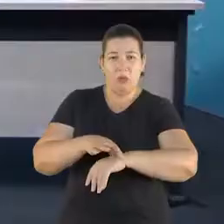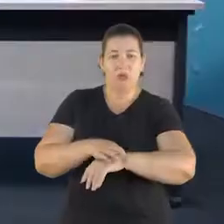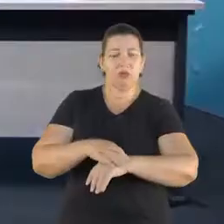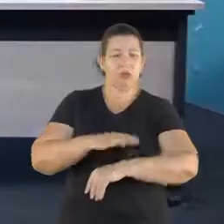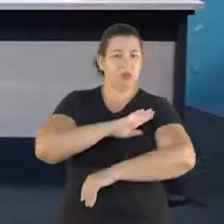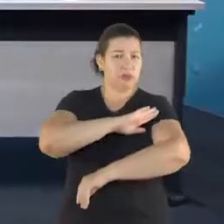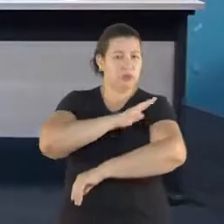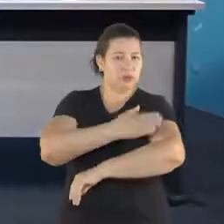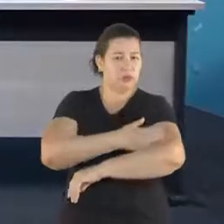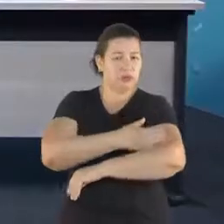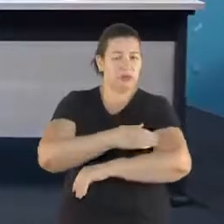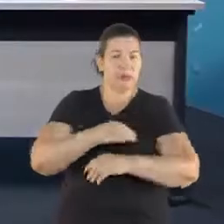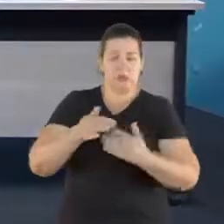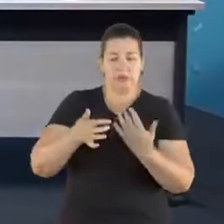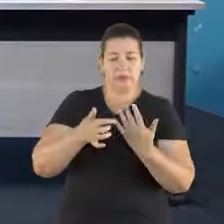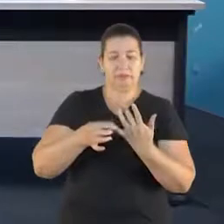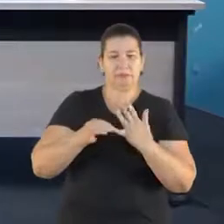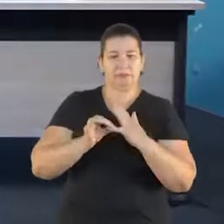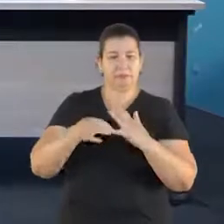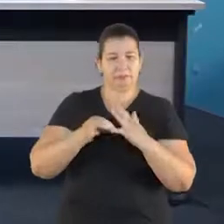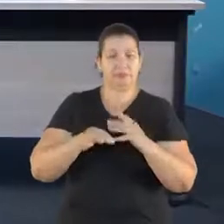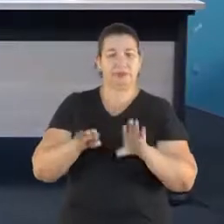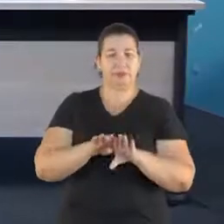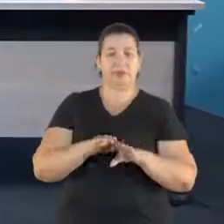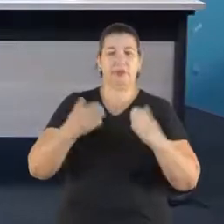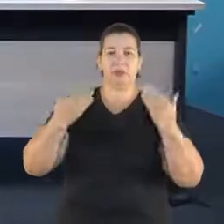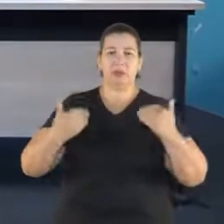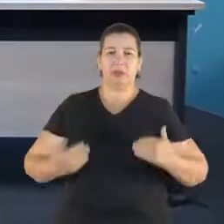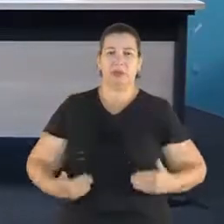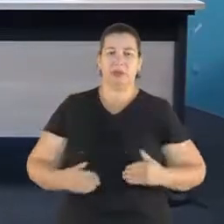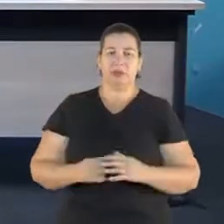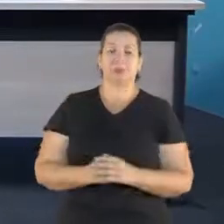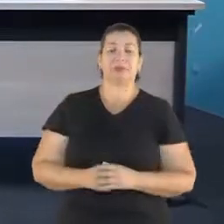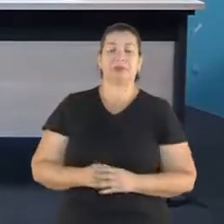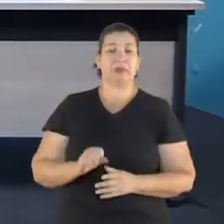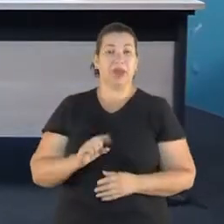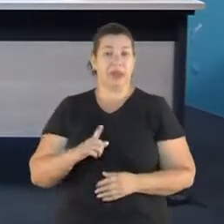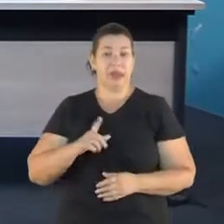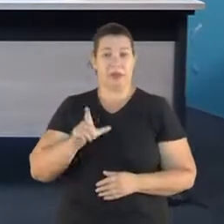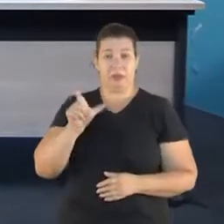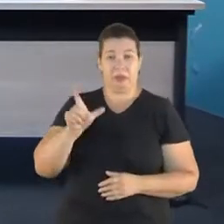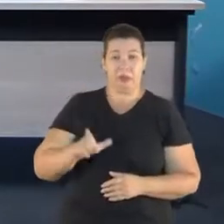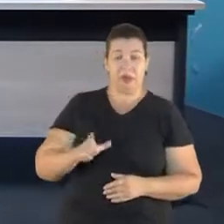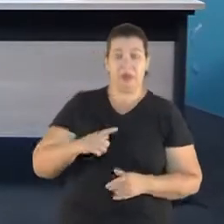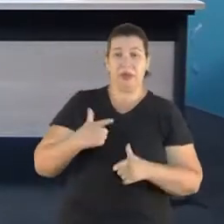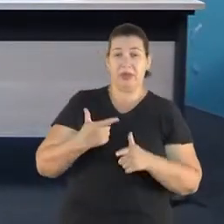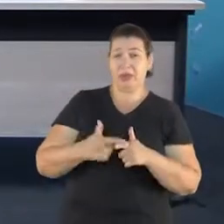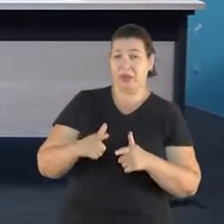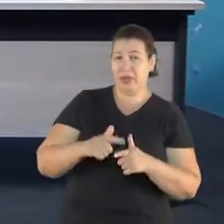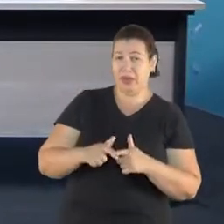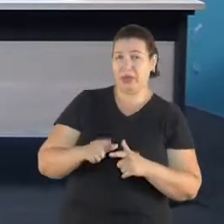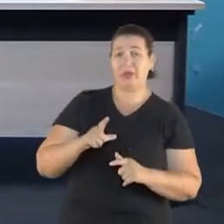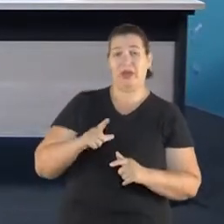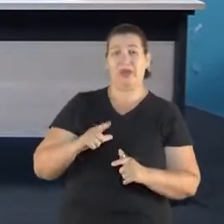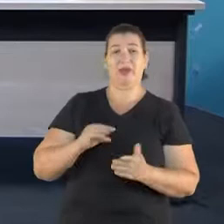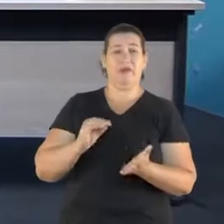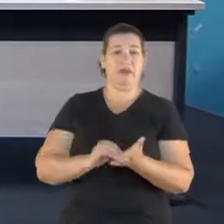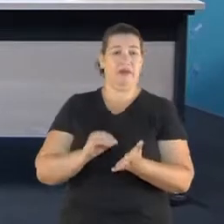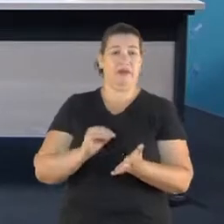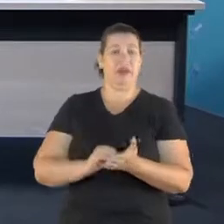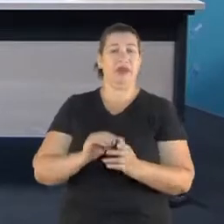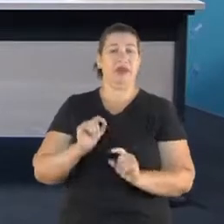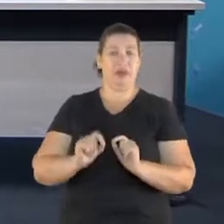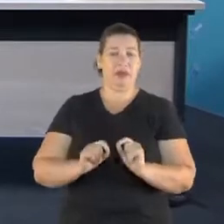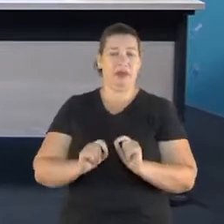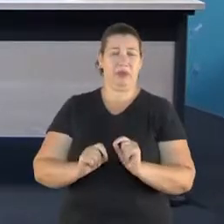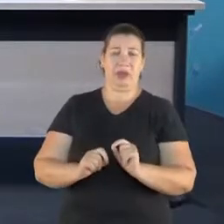corpo. E é por problemas na produção desse hormônio que poderemos ter casos como a deficiência na produção do GH, ela vai ser